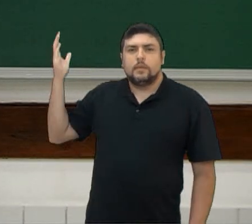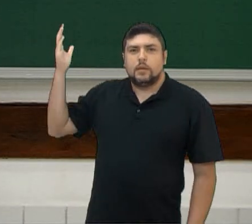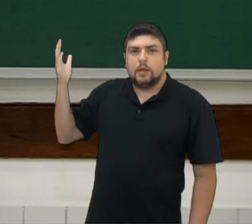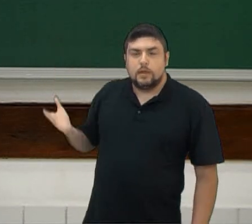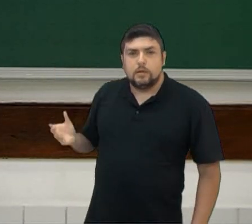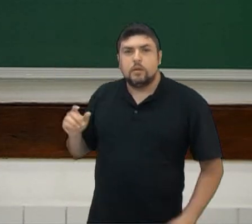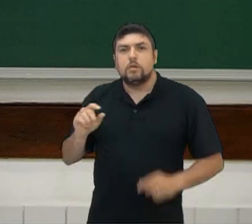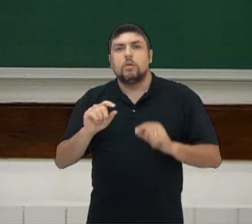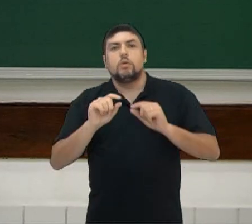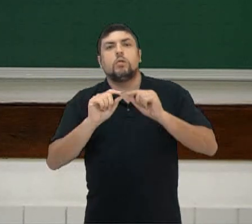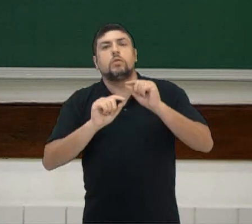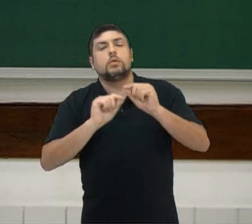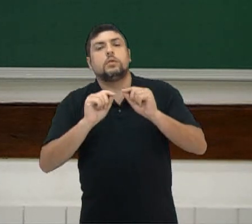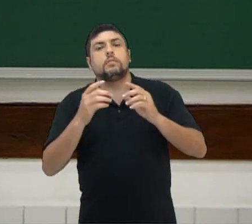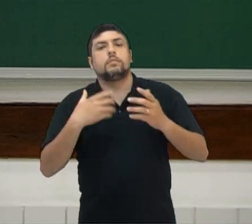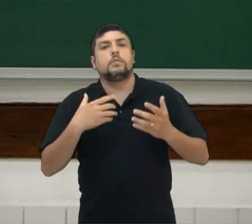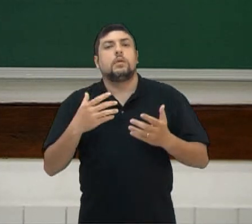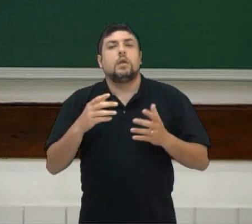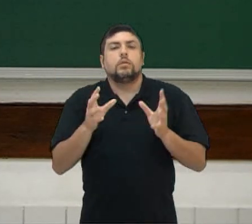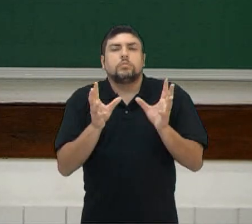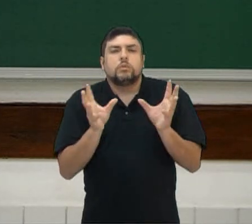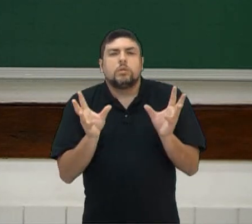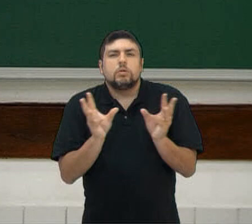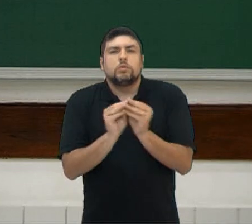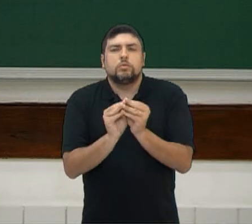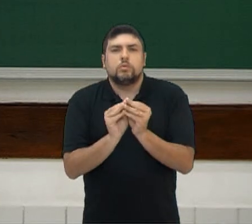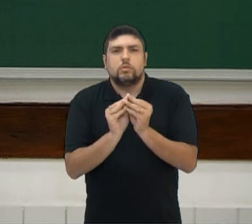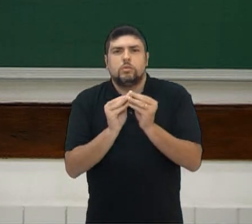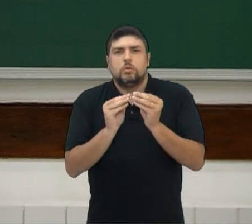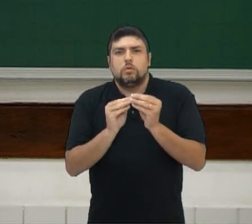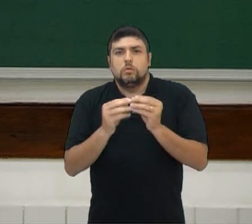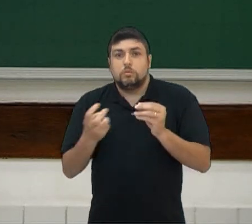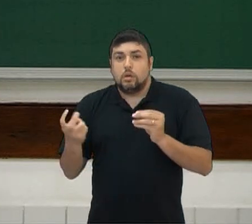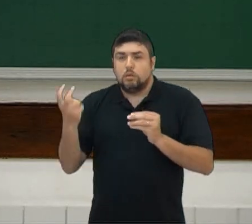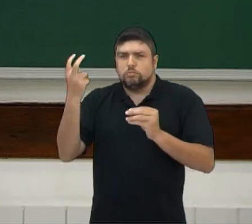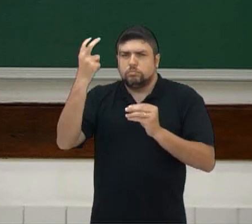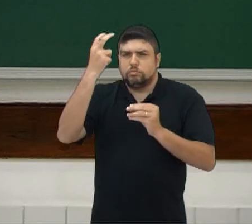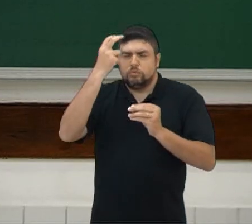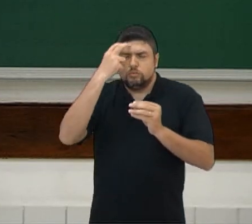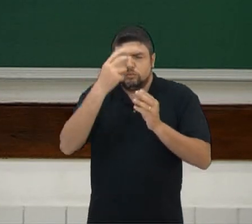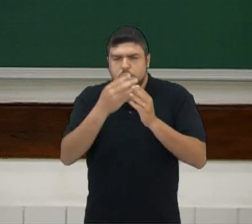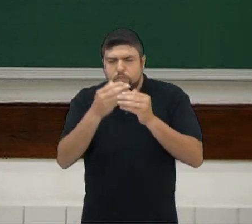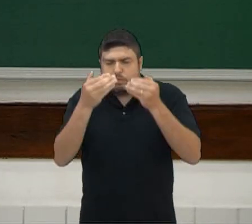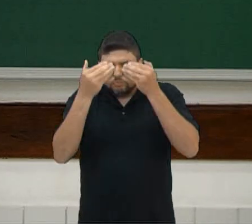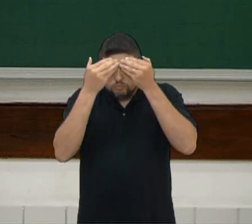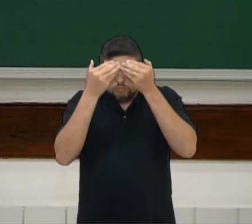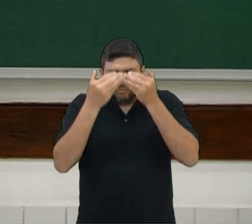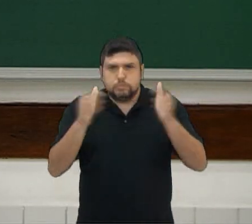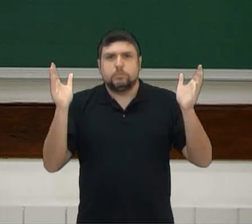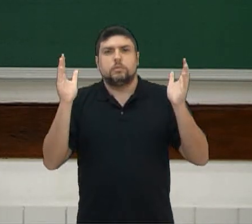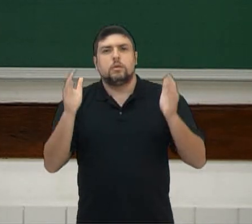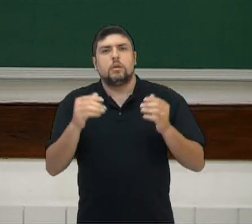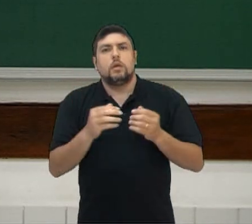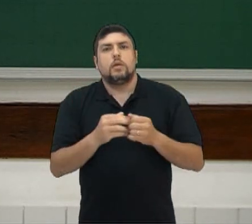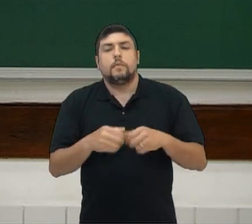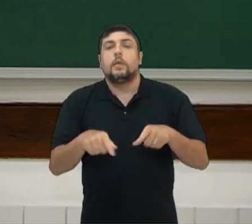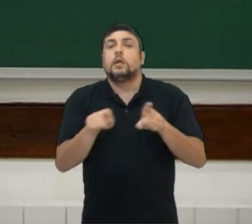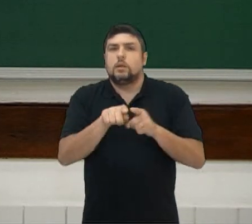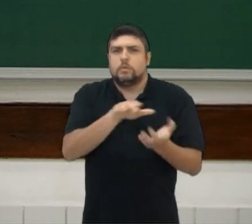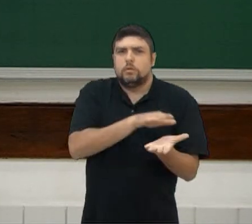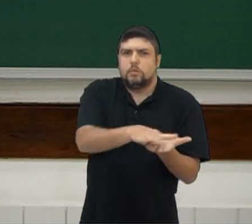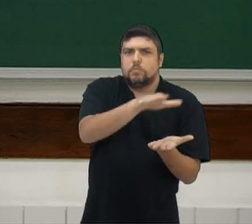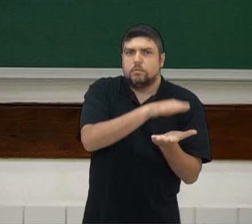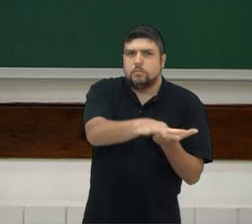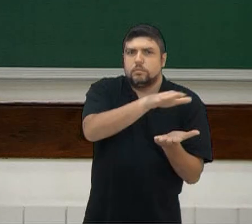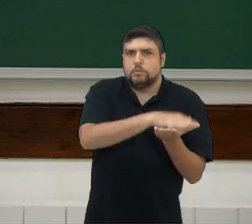que resumiu isso, e o renascimento cultural, então, foi um movimento importante que a gente ainda vai falar. A imprensa, claro, quando a gente está falando de imprensa aqui,